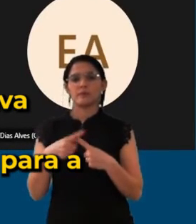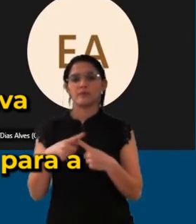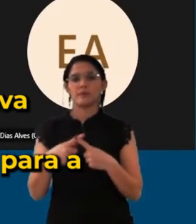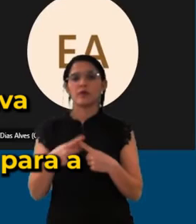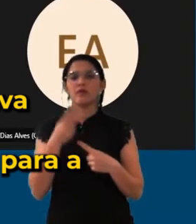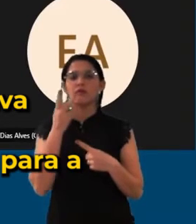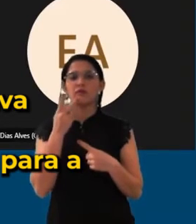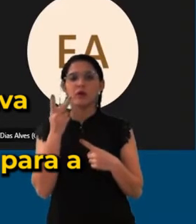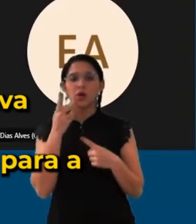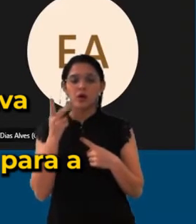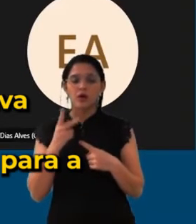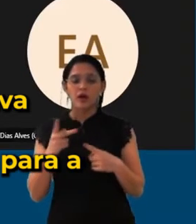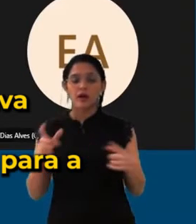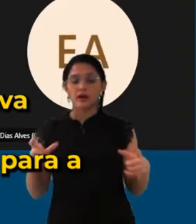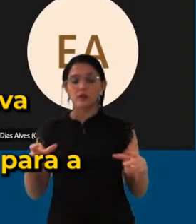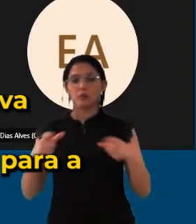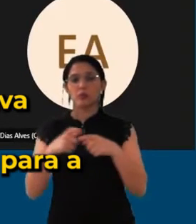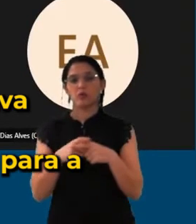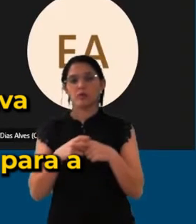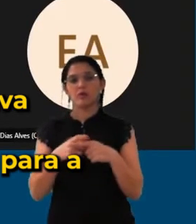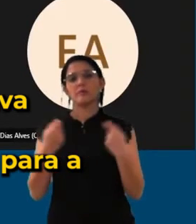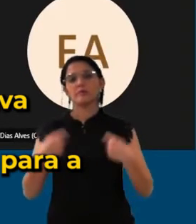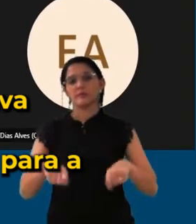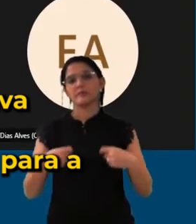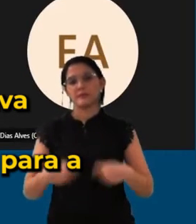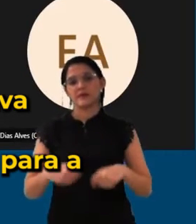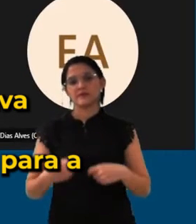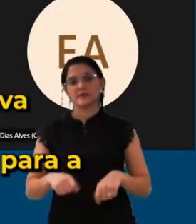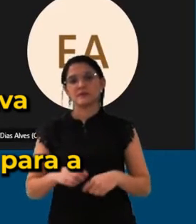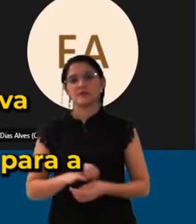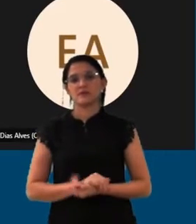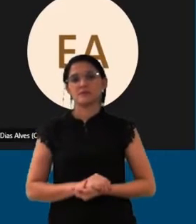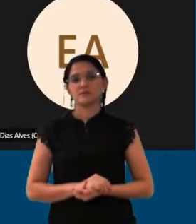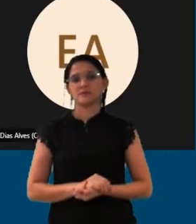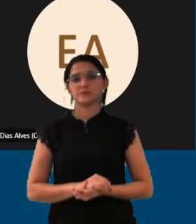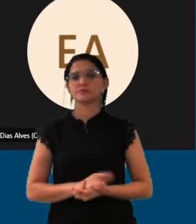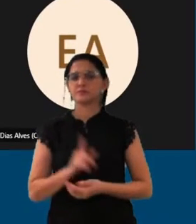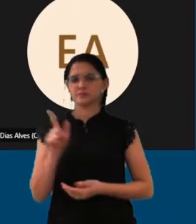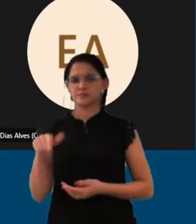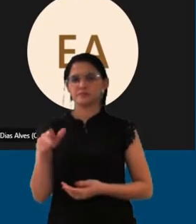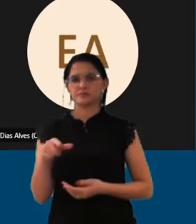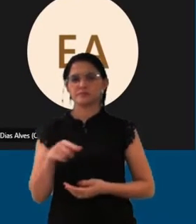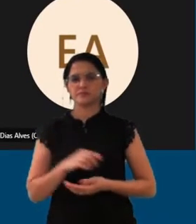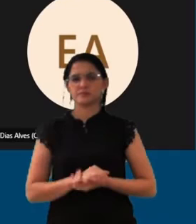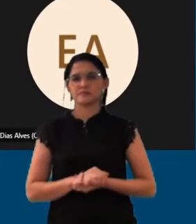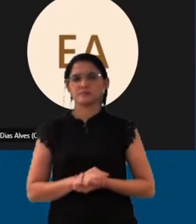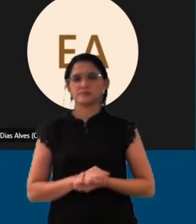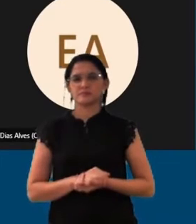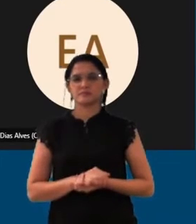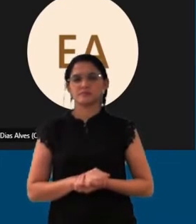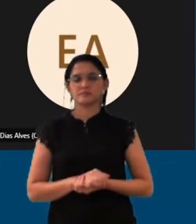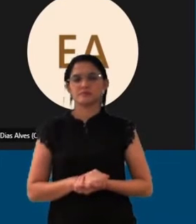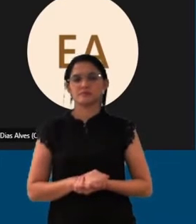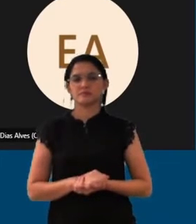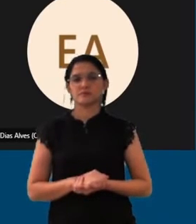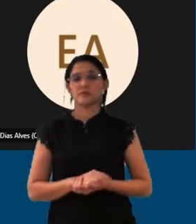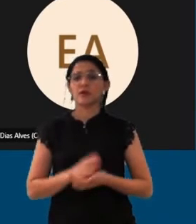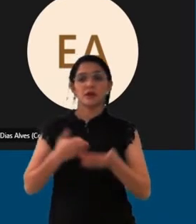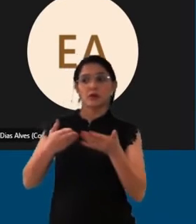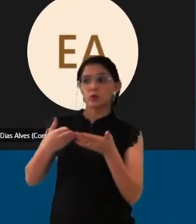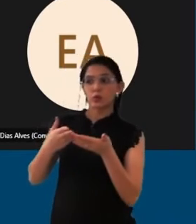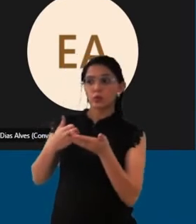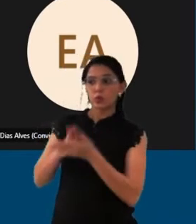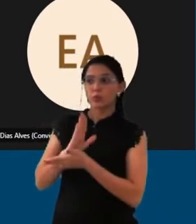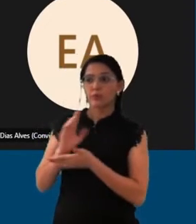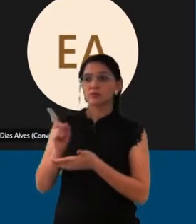área inferior à que teria sido concedida para a mineração, é isso? Eu não diria reprovado. Eu